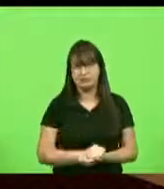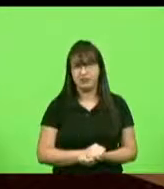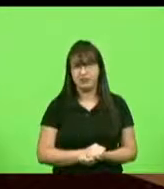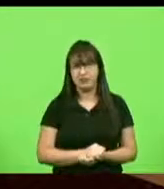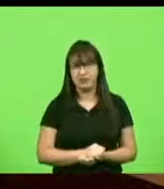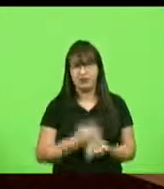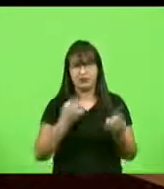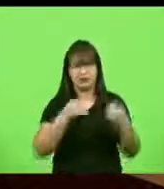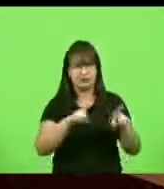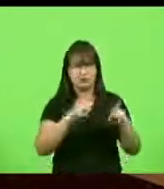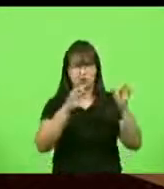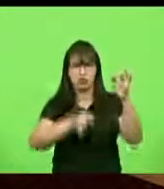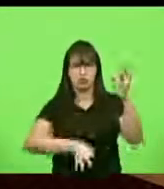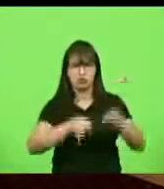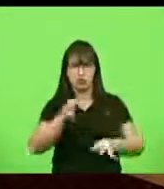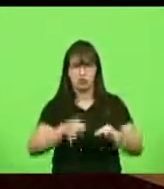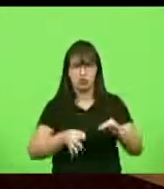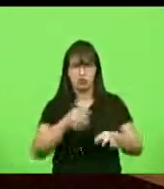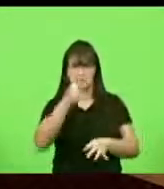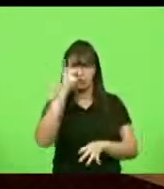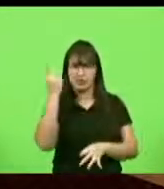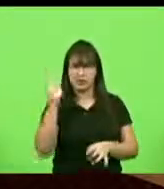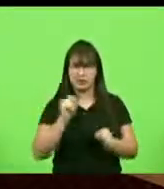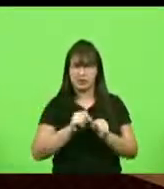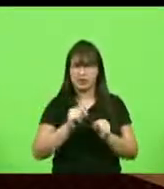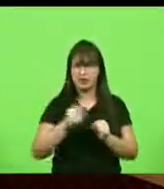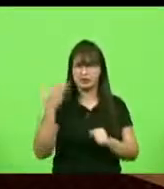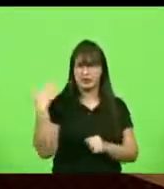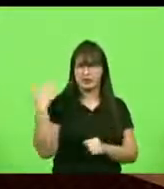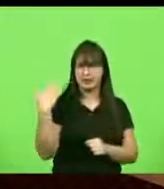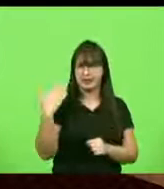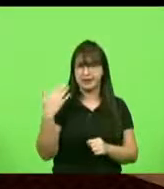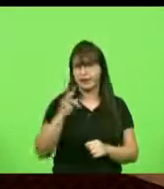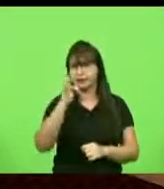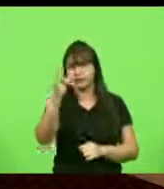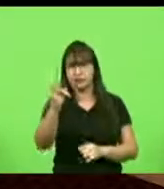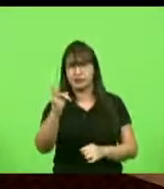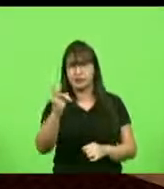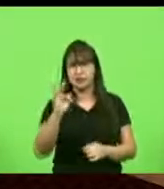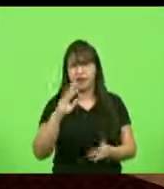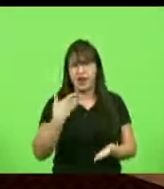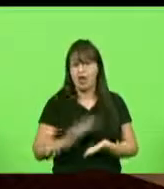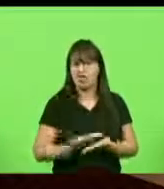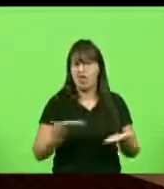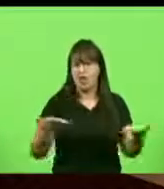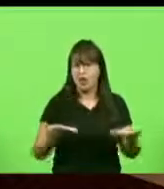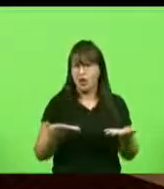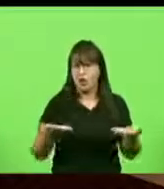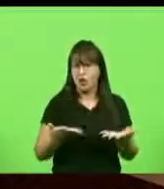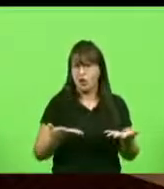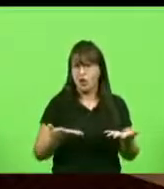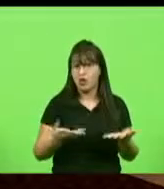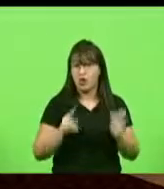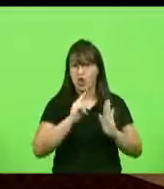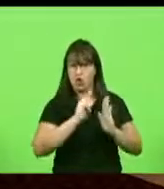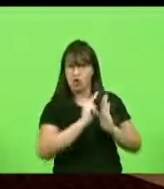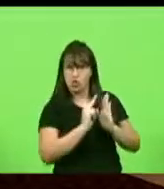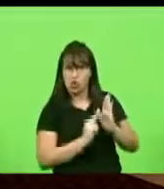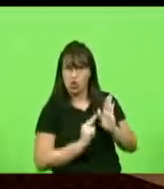pessoa do que ela fez ou do que ela pode fazer lá na frente. Né? Até porque, até aqui, nenhum desses nomes